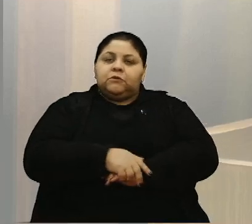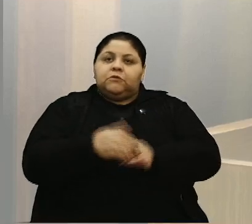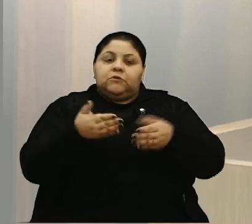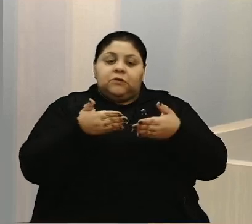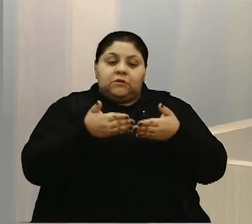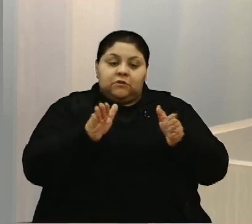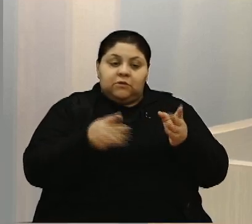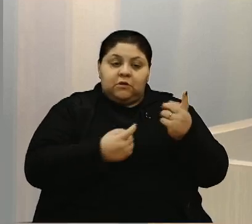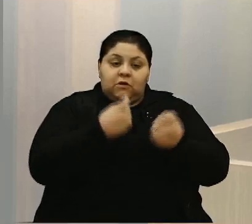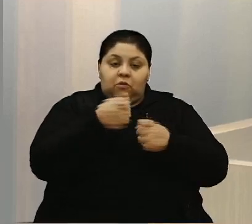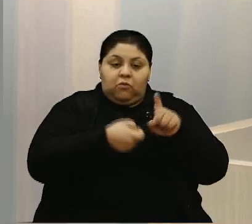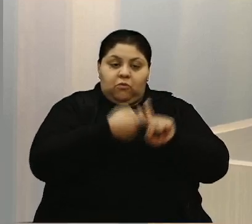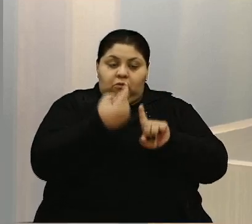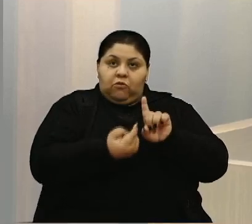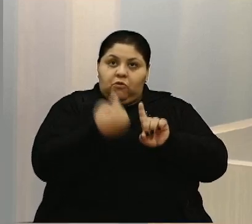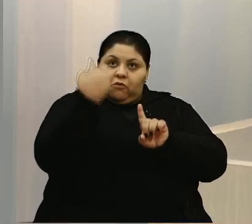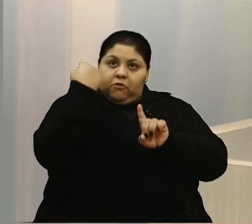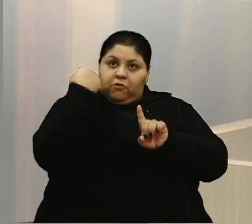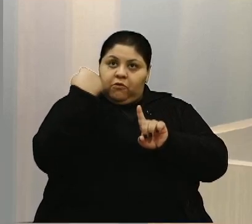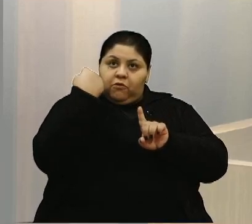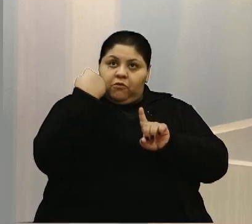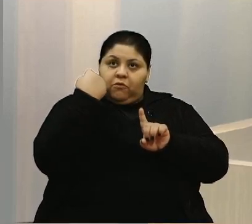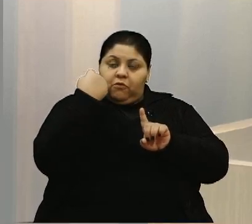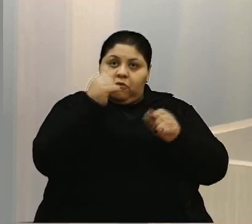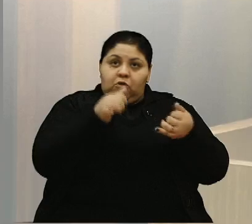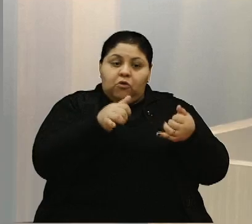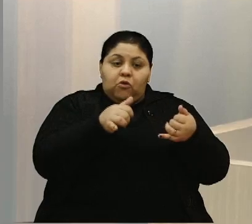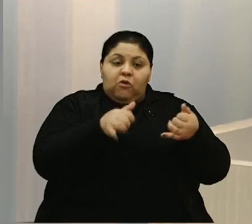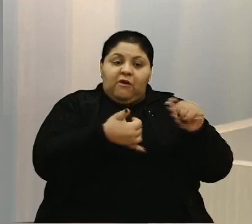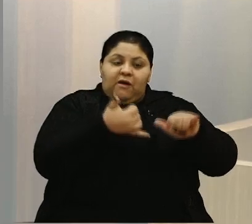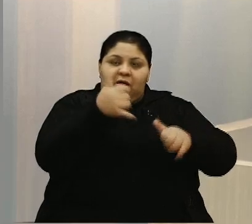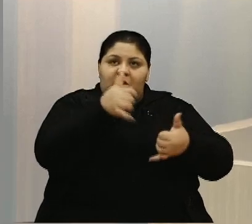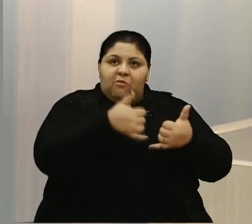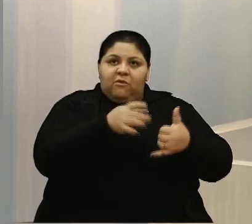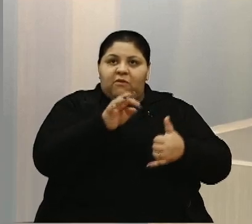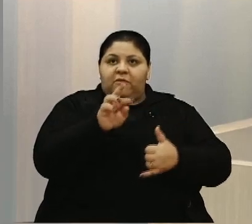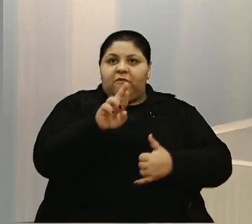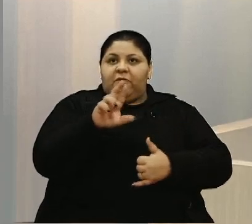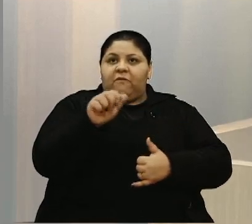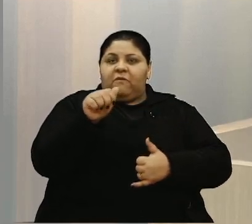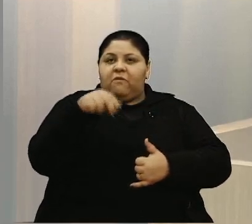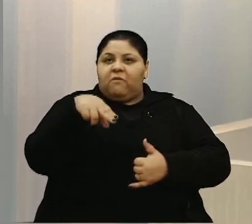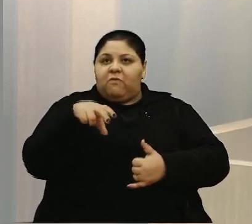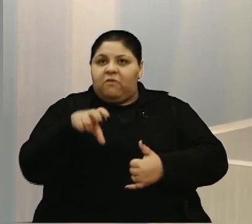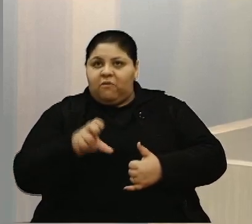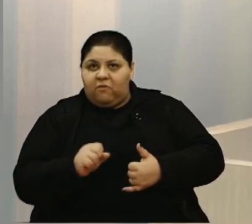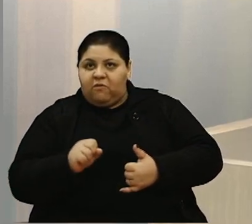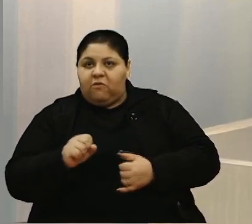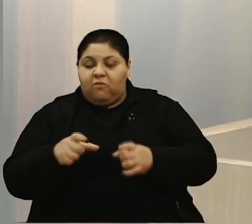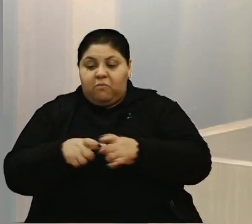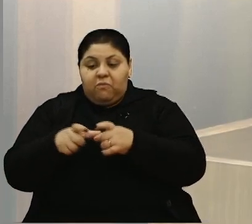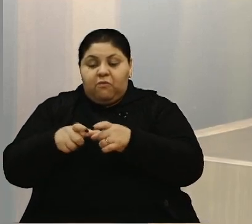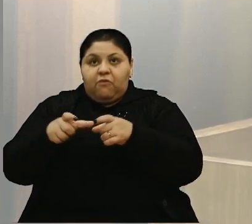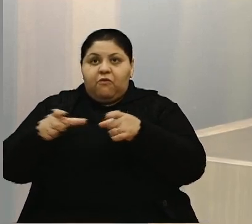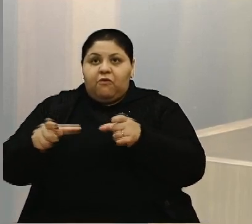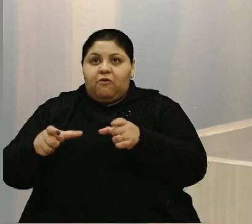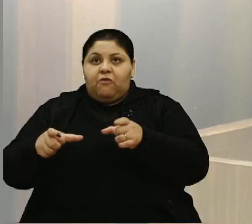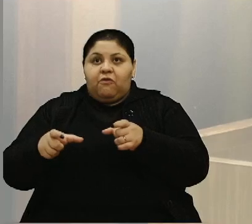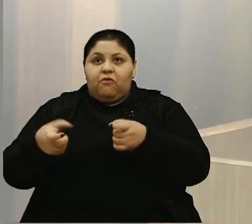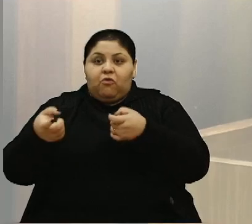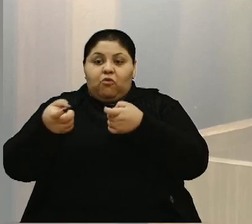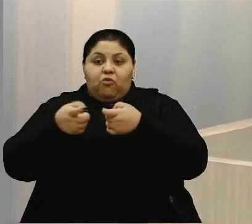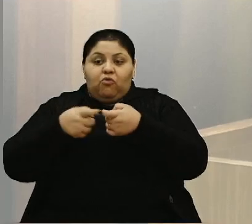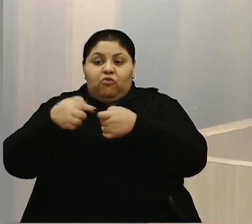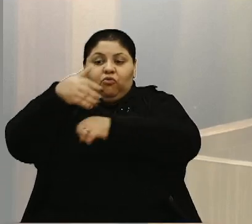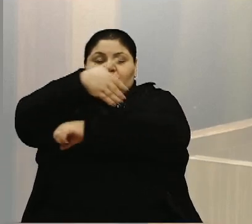alguns meses atrás, do ambulatório trans, é a ampliação do escopo de atuação do nosso consultório na rua,